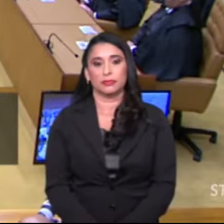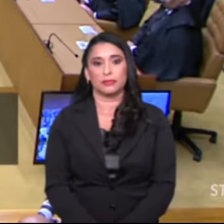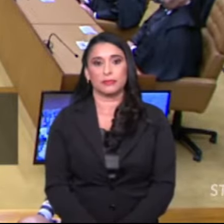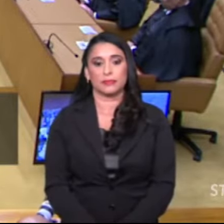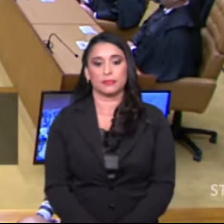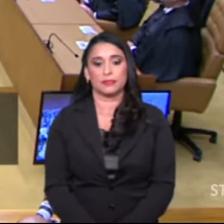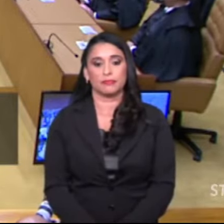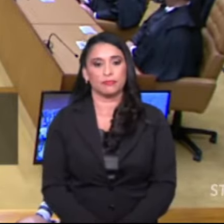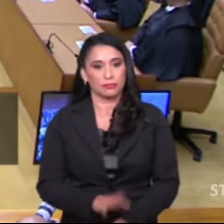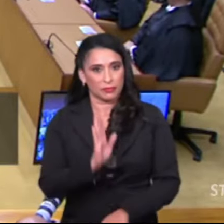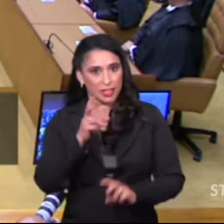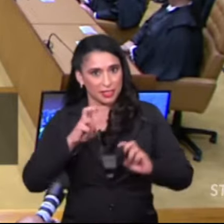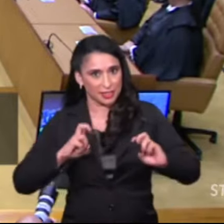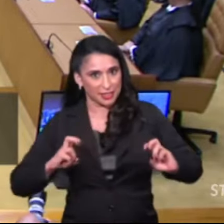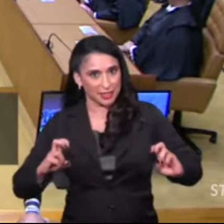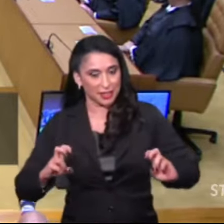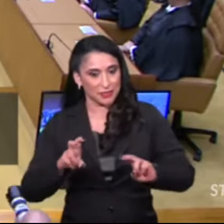Todos já sentaram?